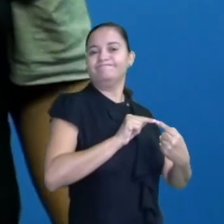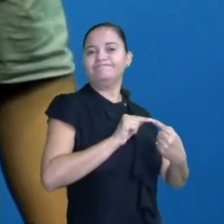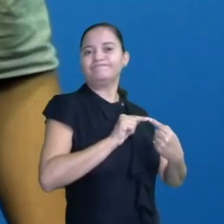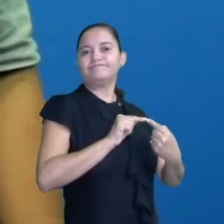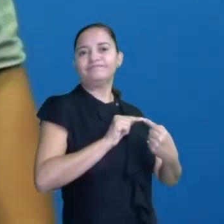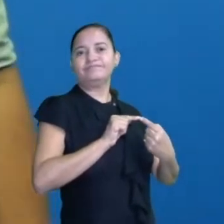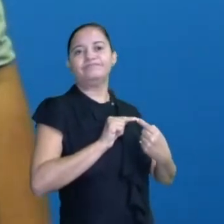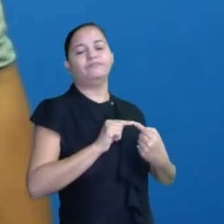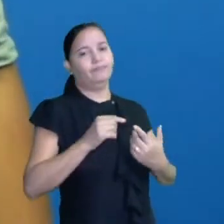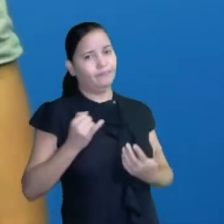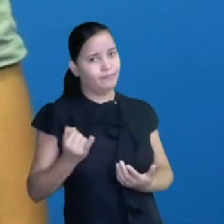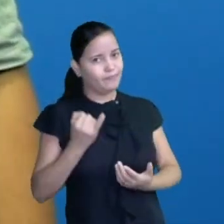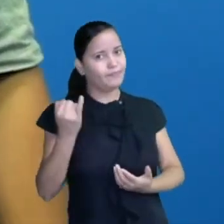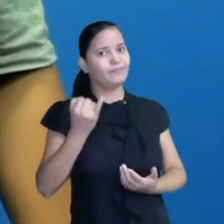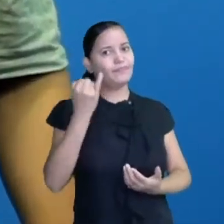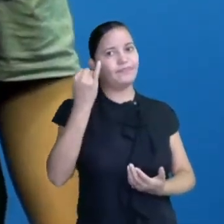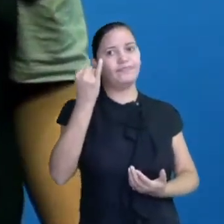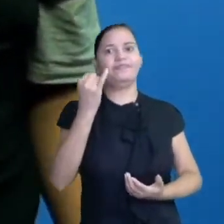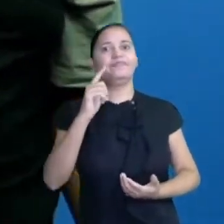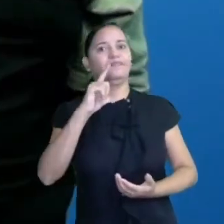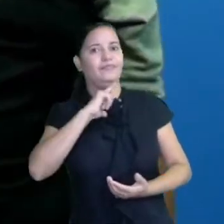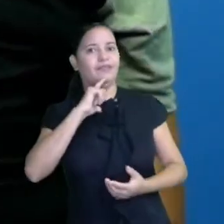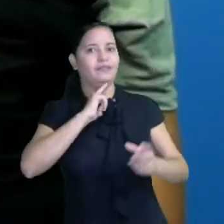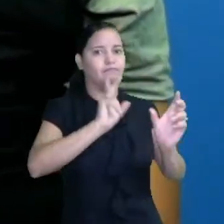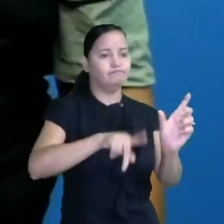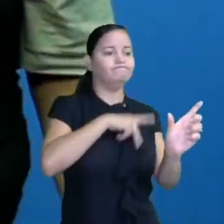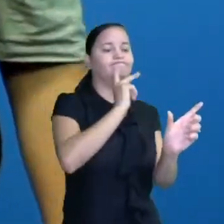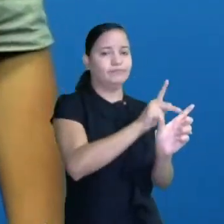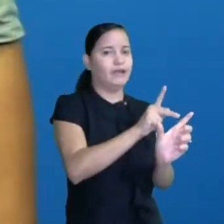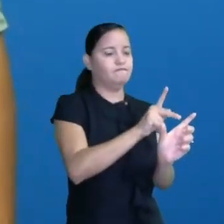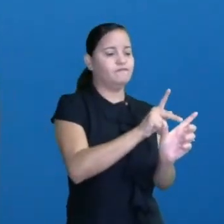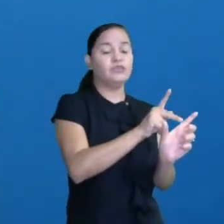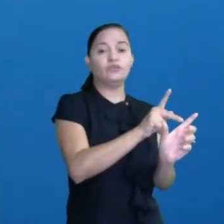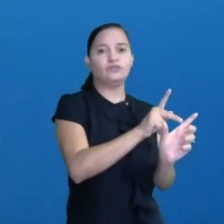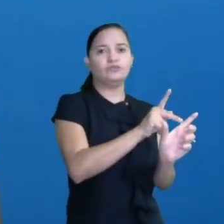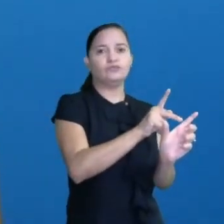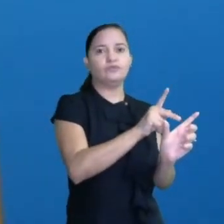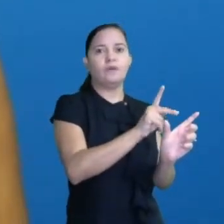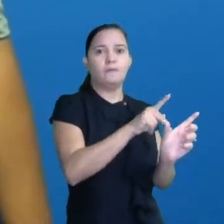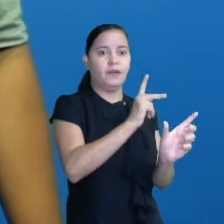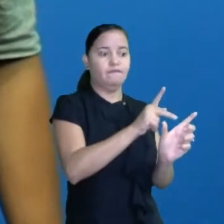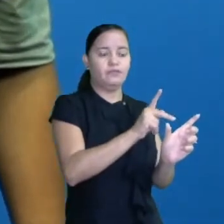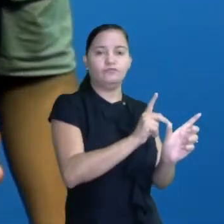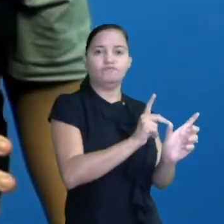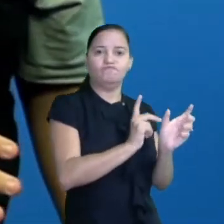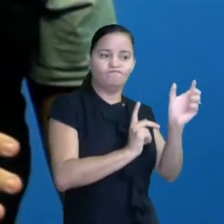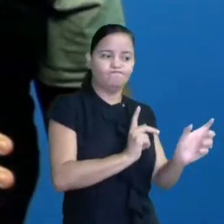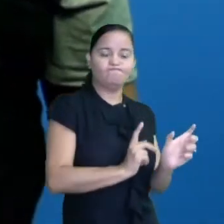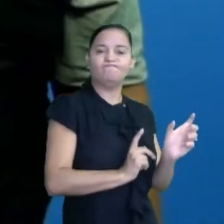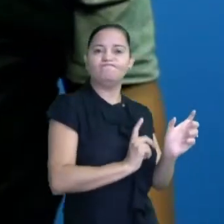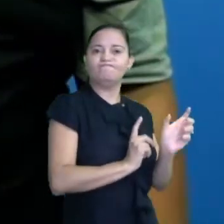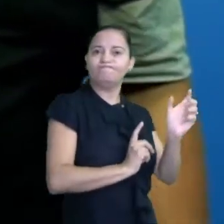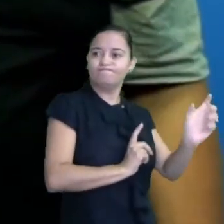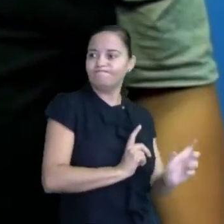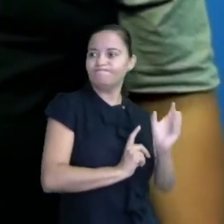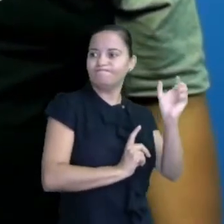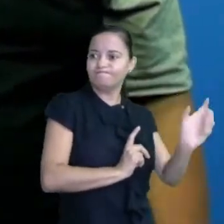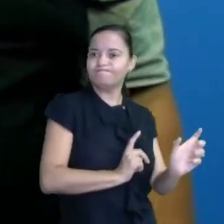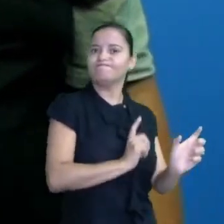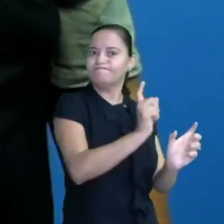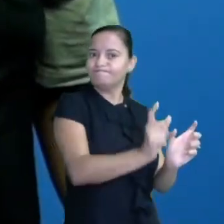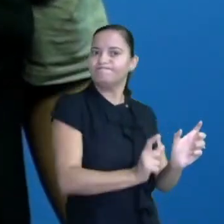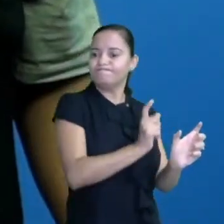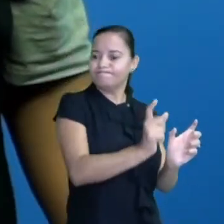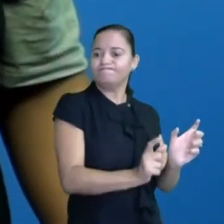a gente ter alguns prefixos de origem latina nessa formação de palavras.